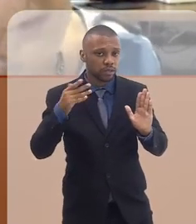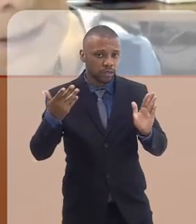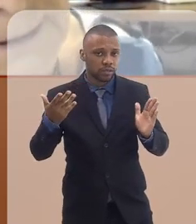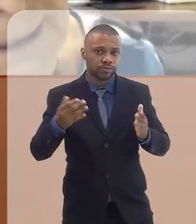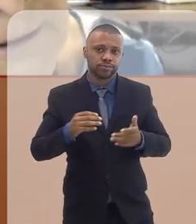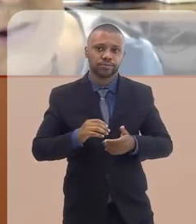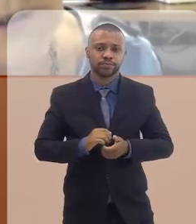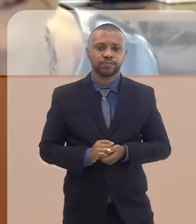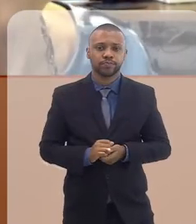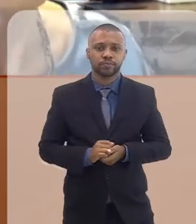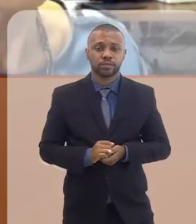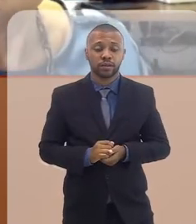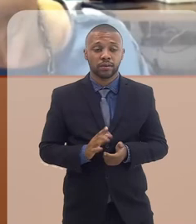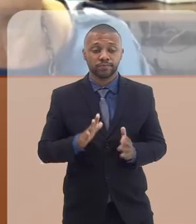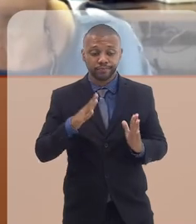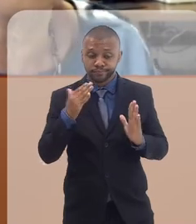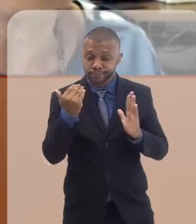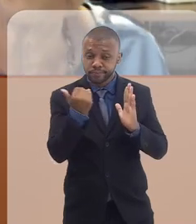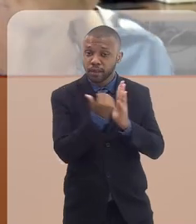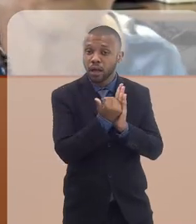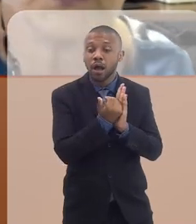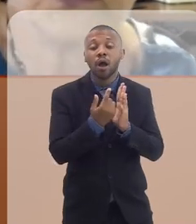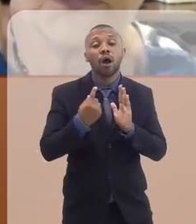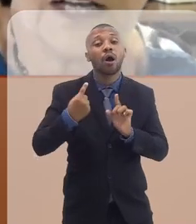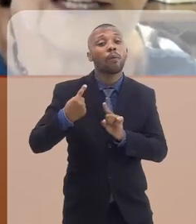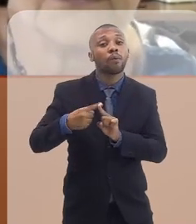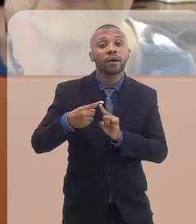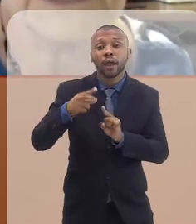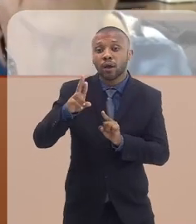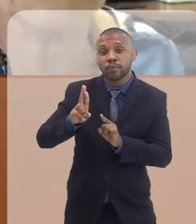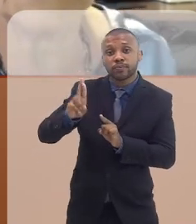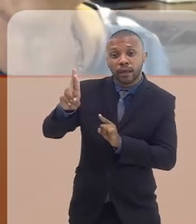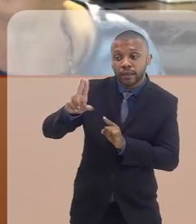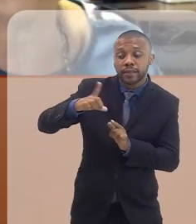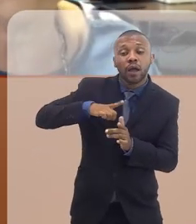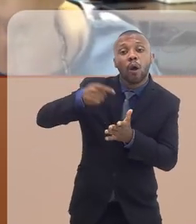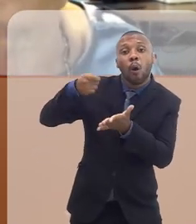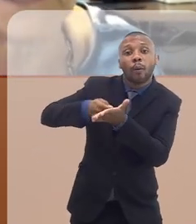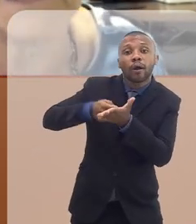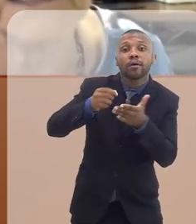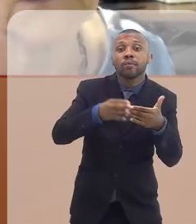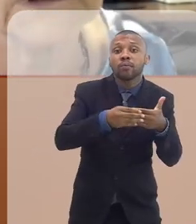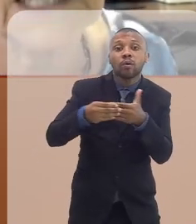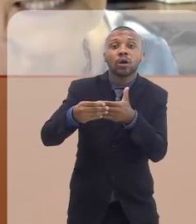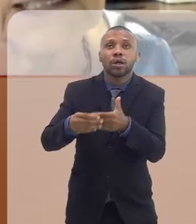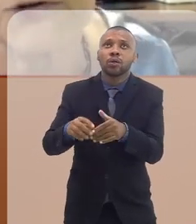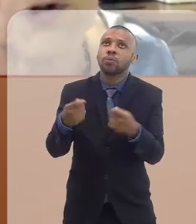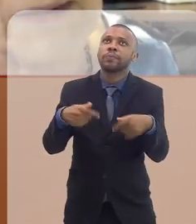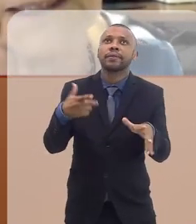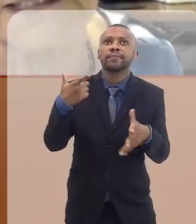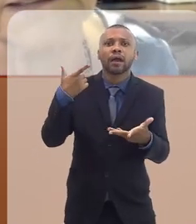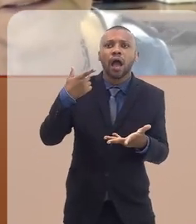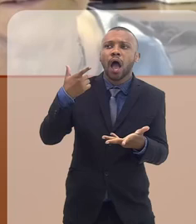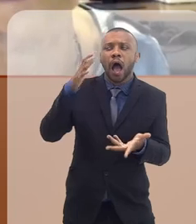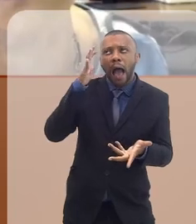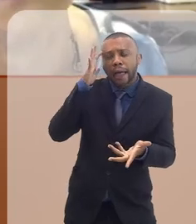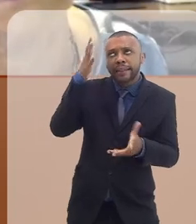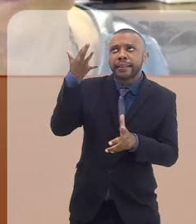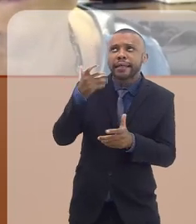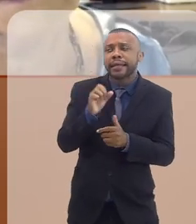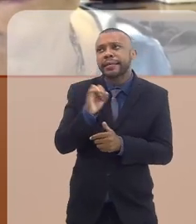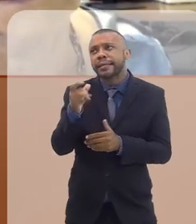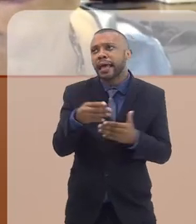e do adolescente. Porque o responsável, ele é para levar, ele não tem que tomar